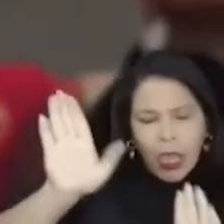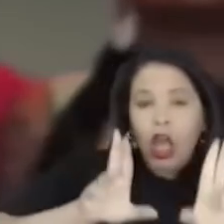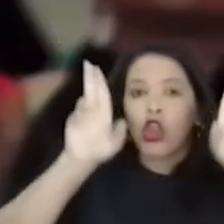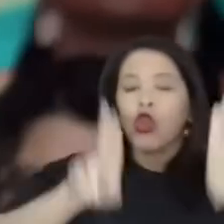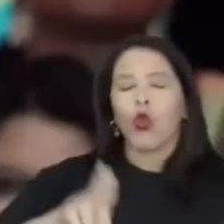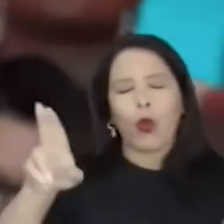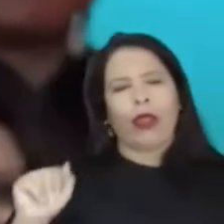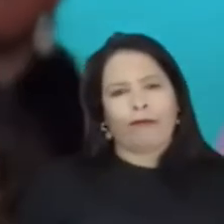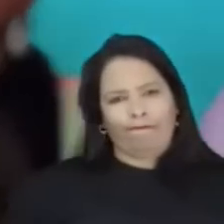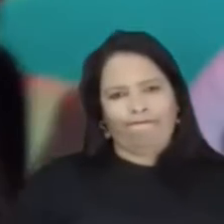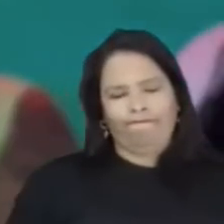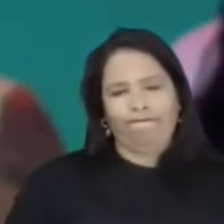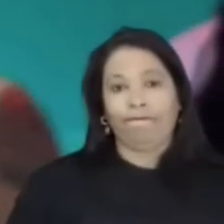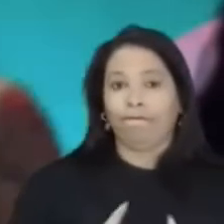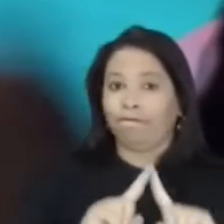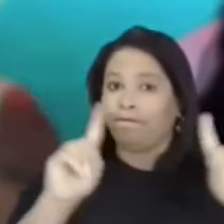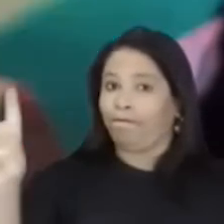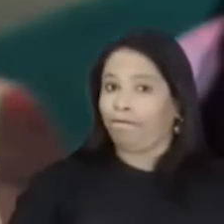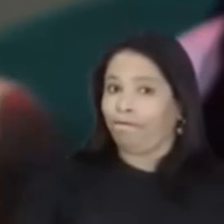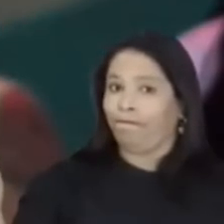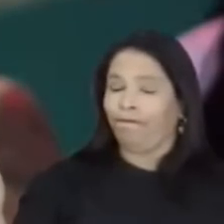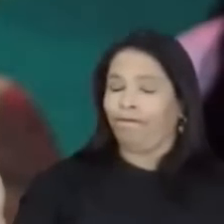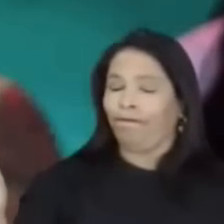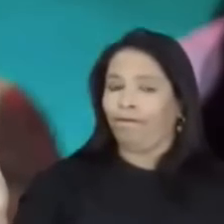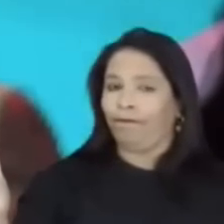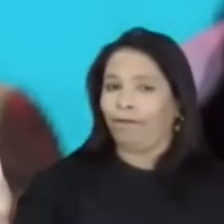Entretanto, o Brasil mudou.